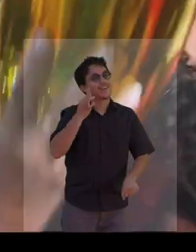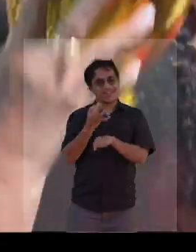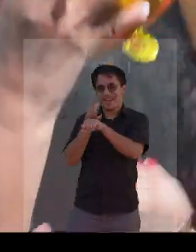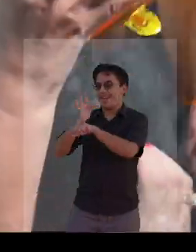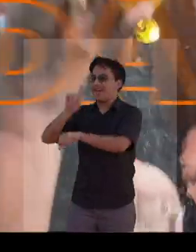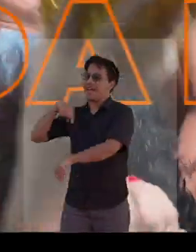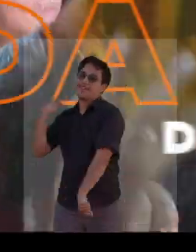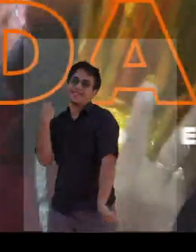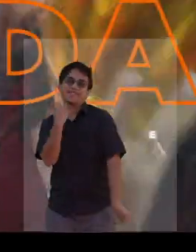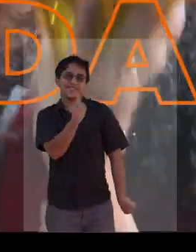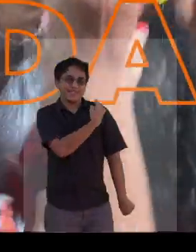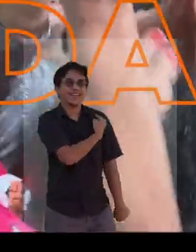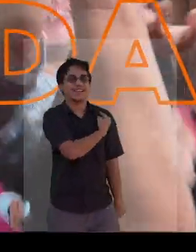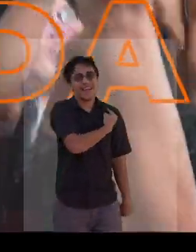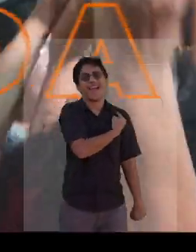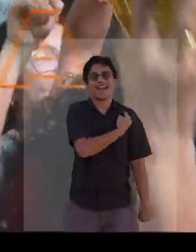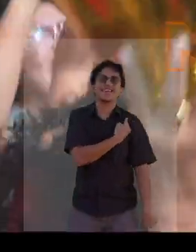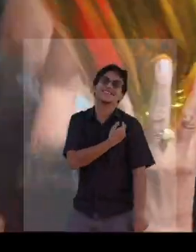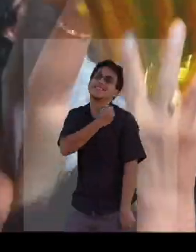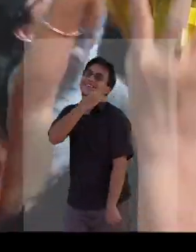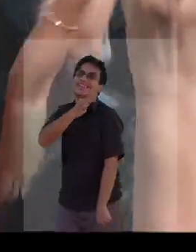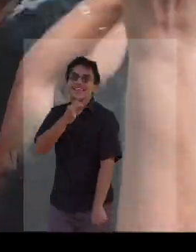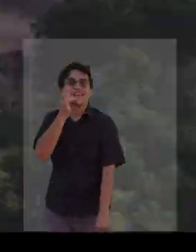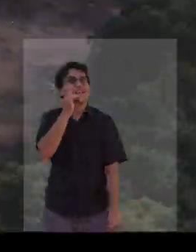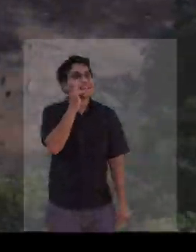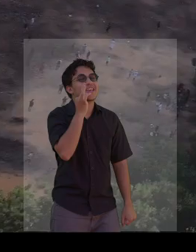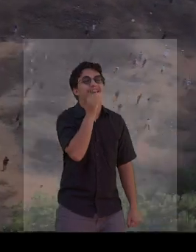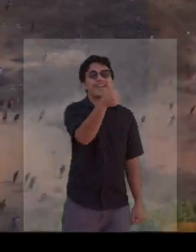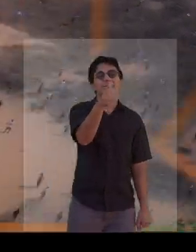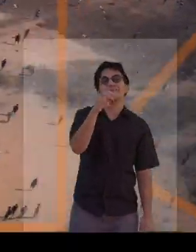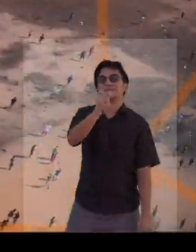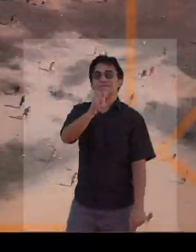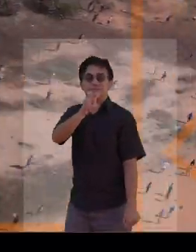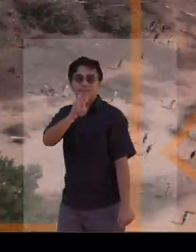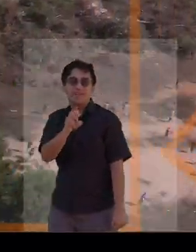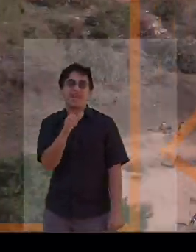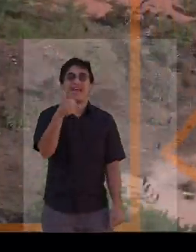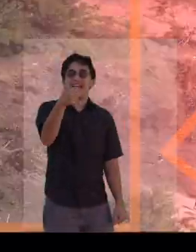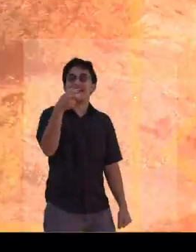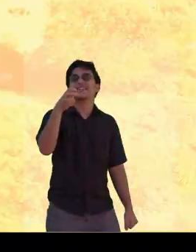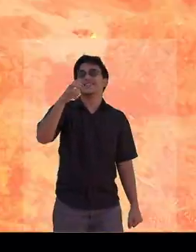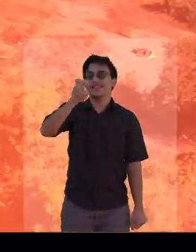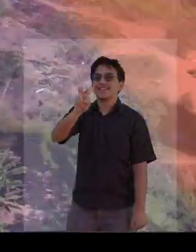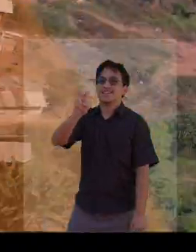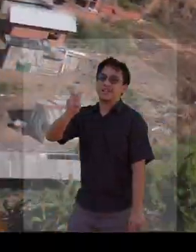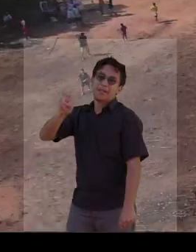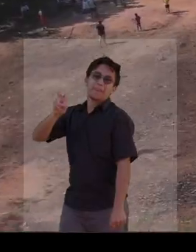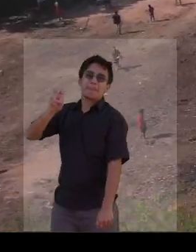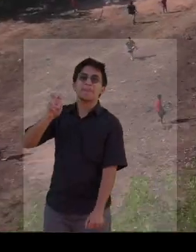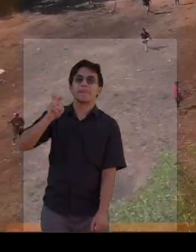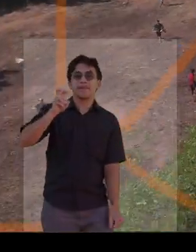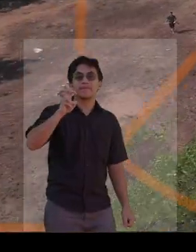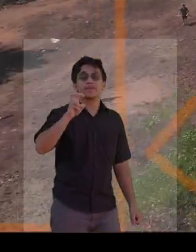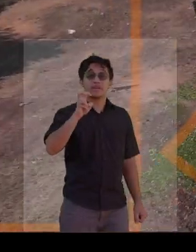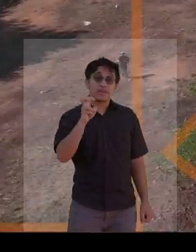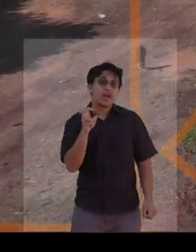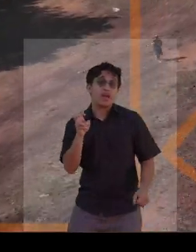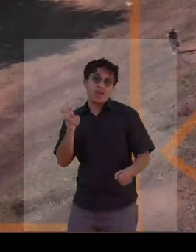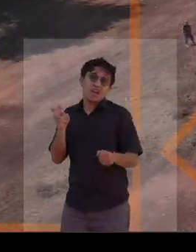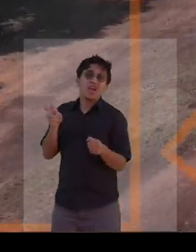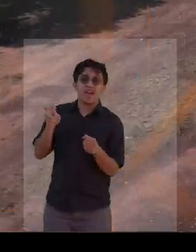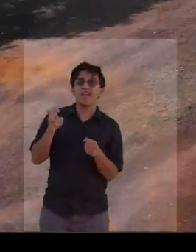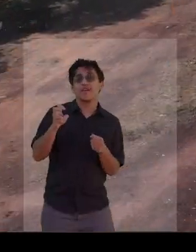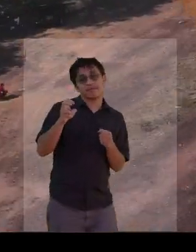Deputado federal da nossa gente. É Acácio 1515. É Acácio